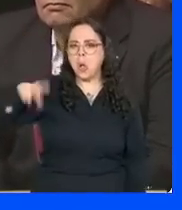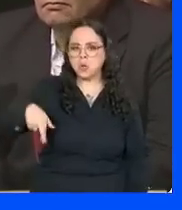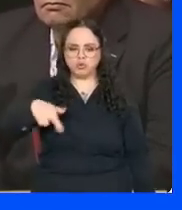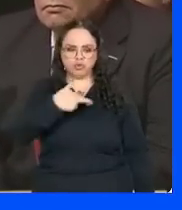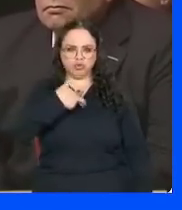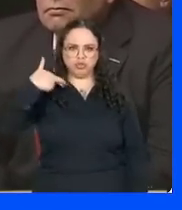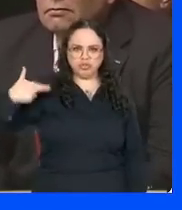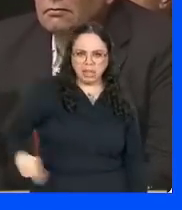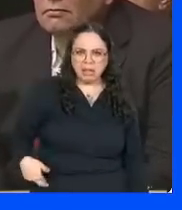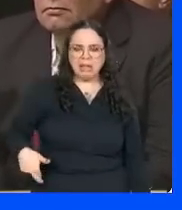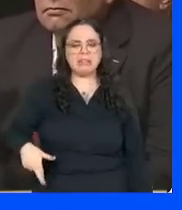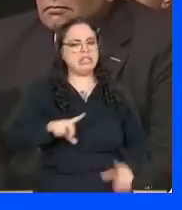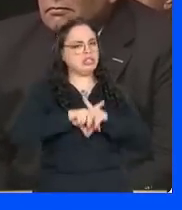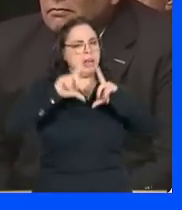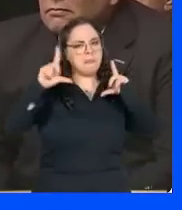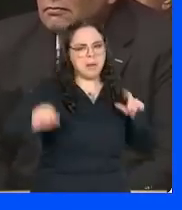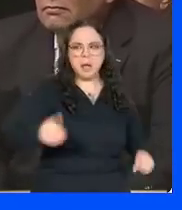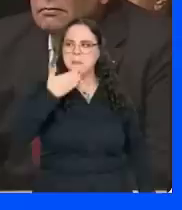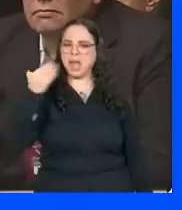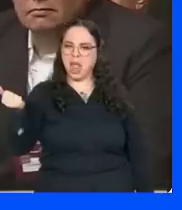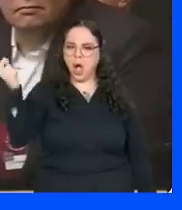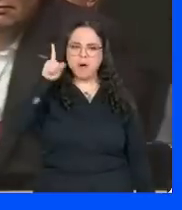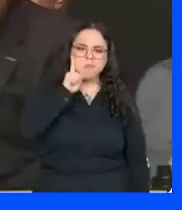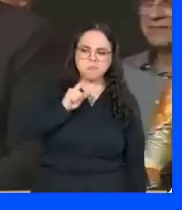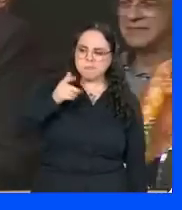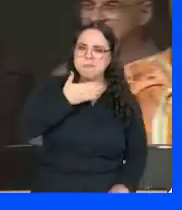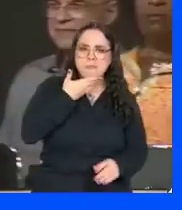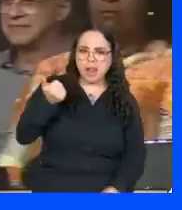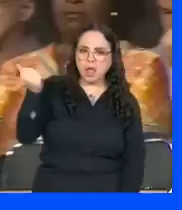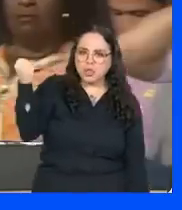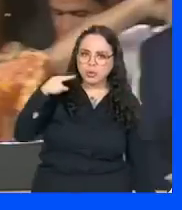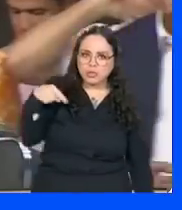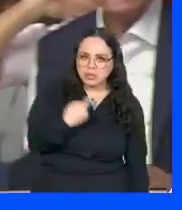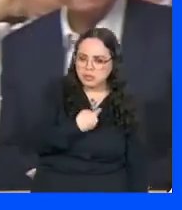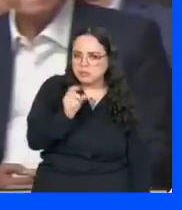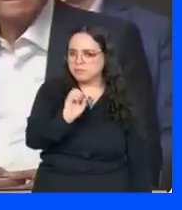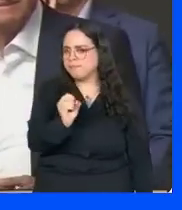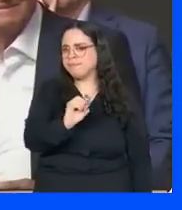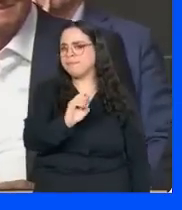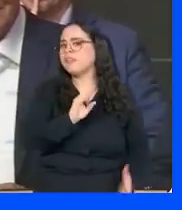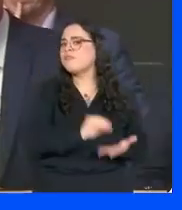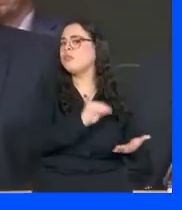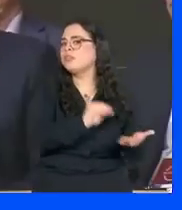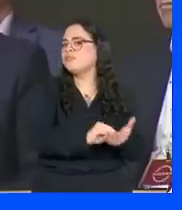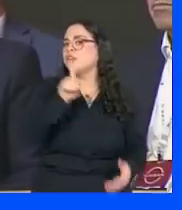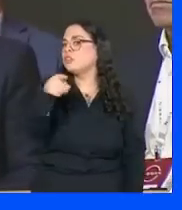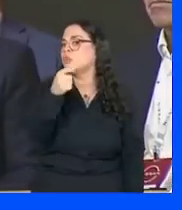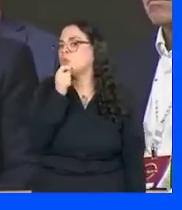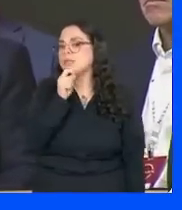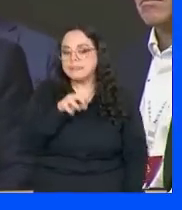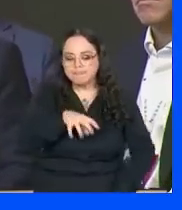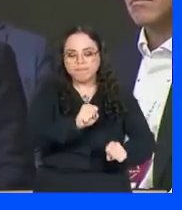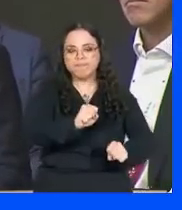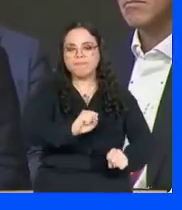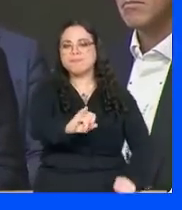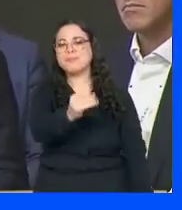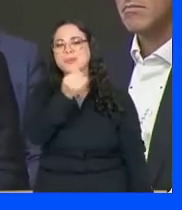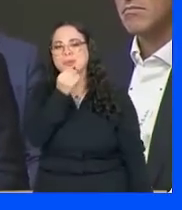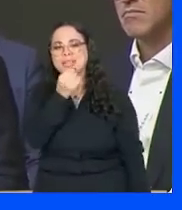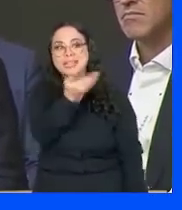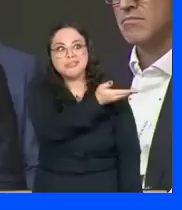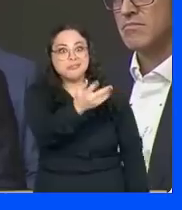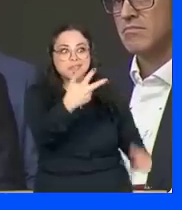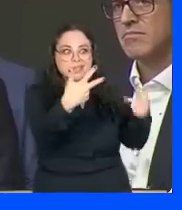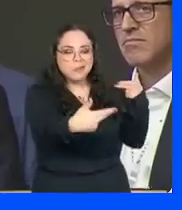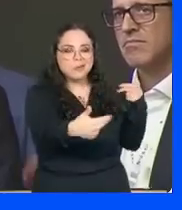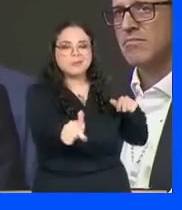a chinês, nem a japonês, nem a americano. O que falta para o povo brasileiro era a oportunidade que vocês estão tendo de ter